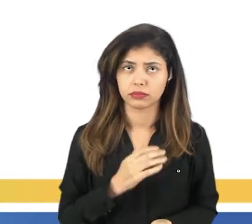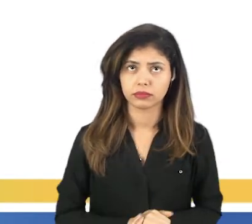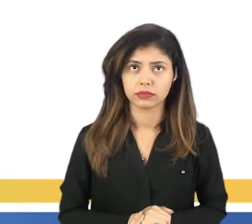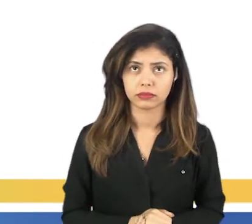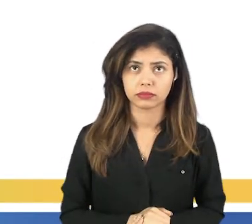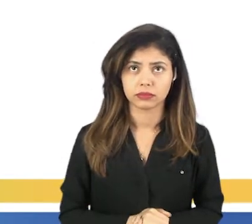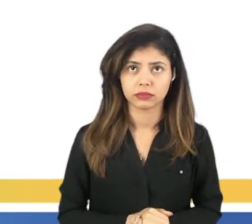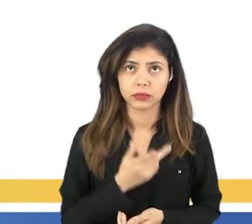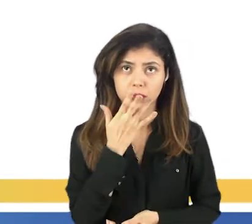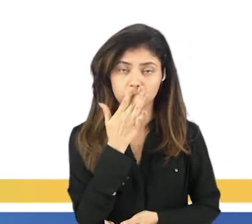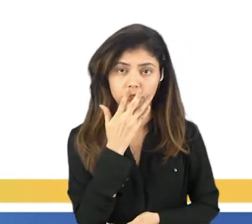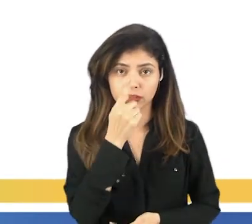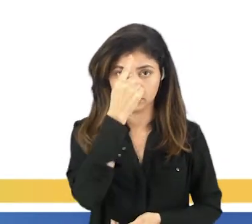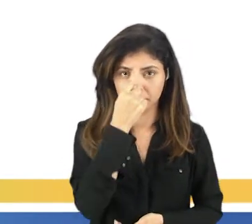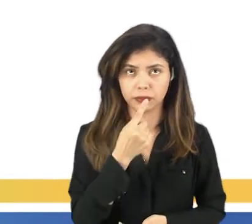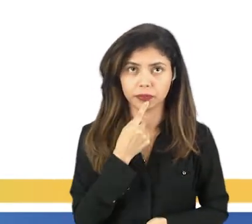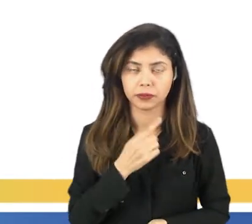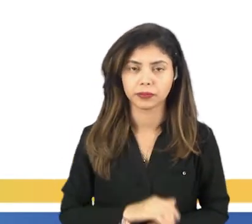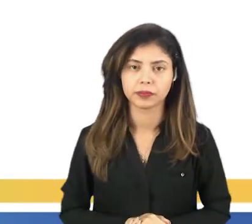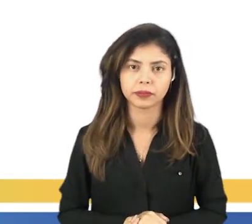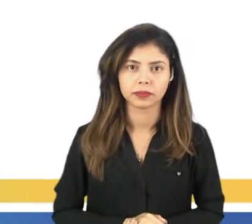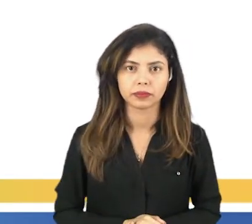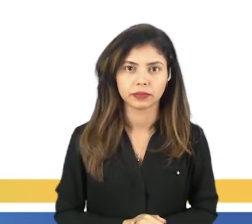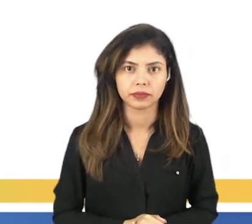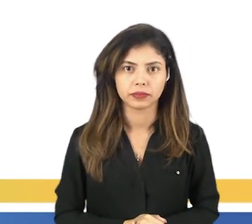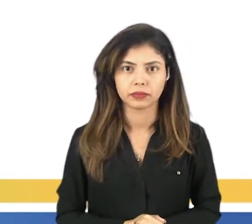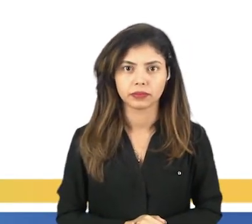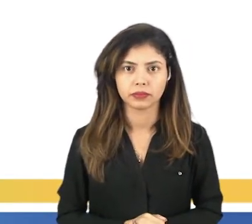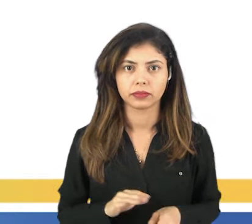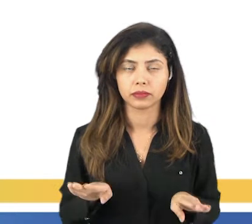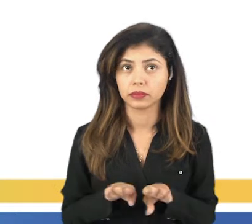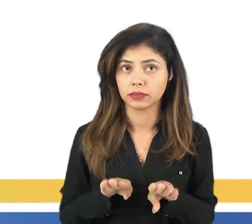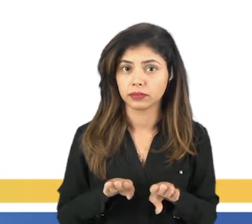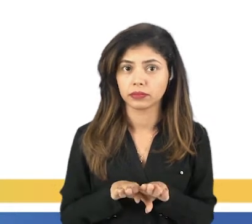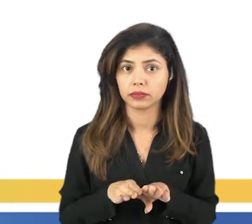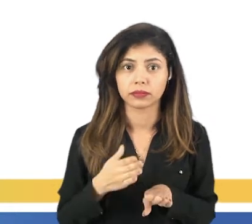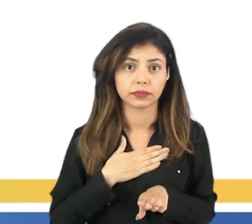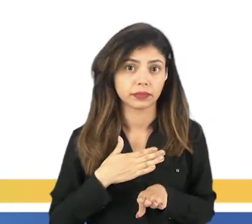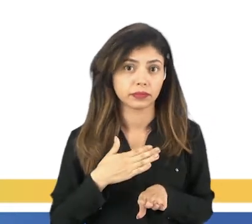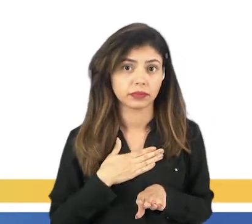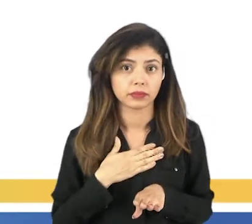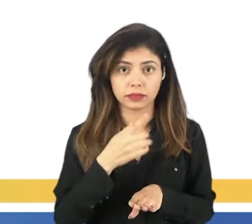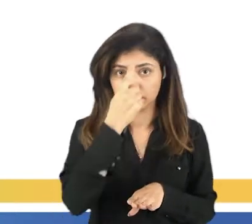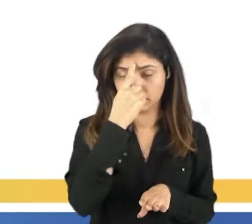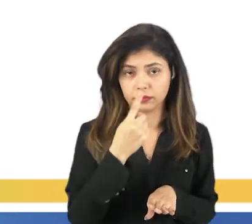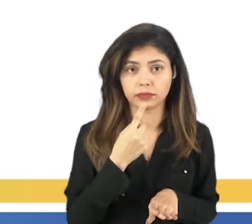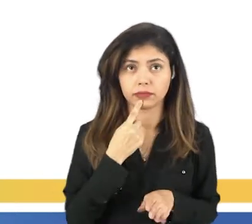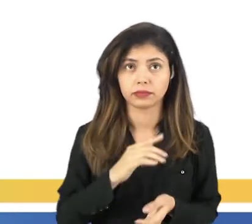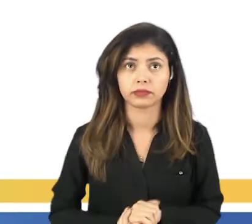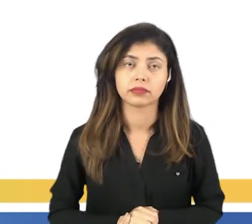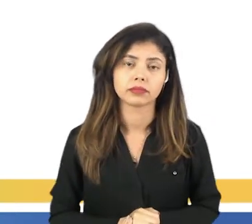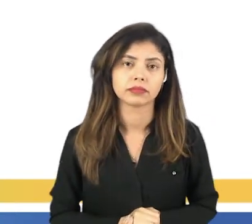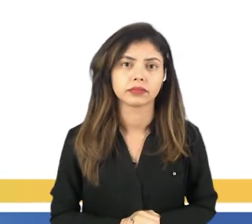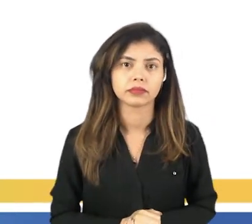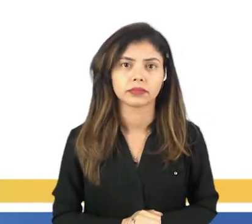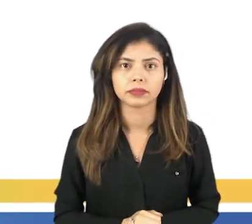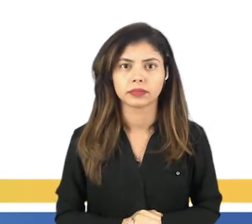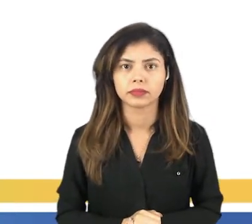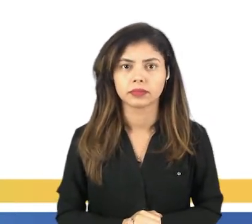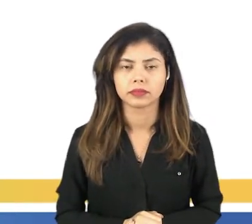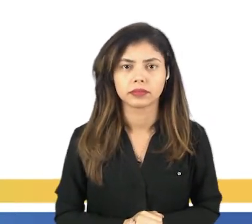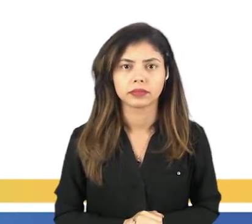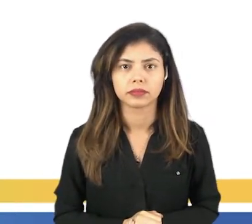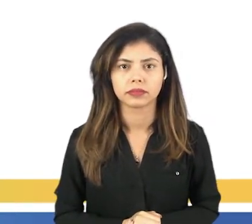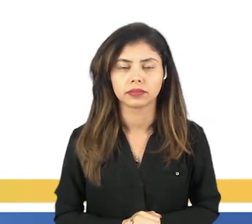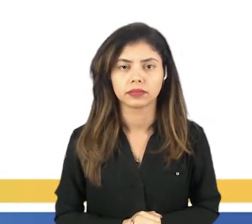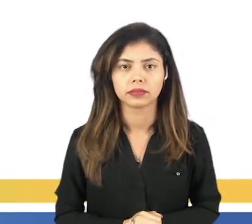colorida na figura? Agora, eu tenho que analisar a minha figura. Quantas partes, né?